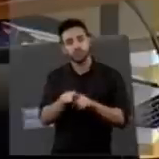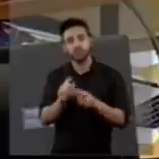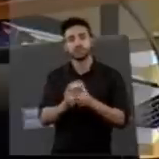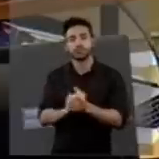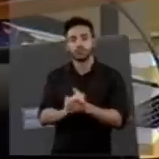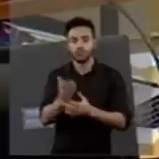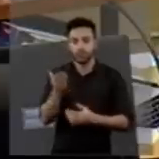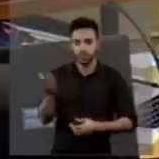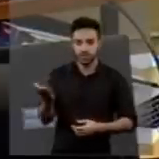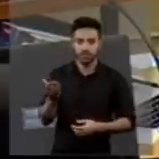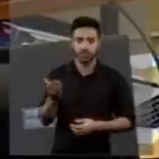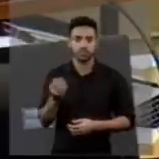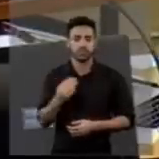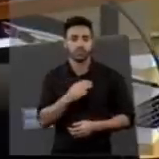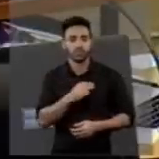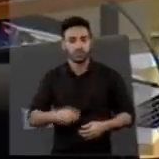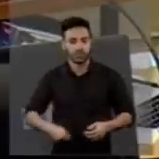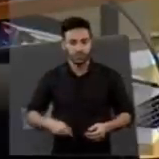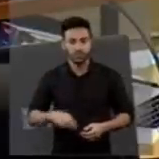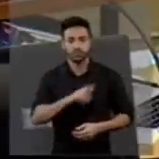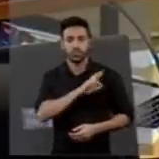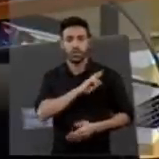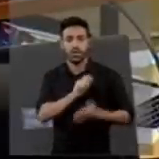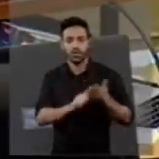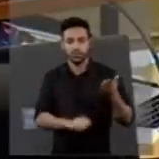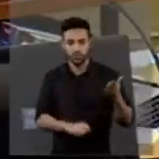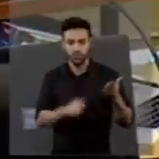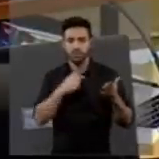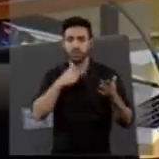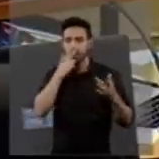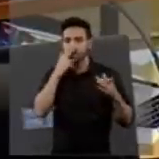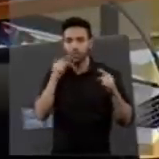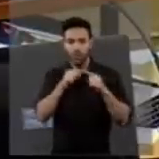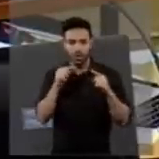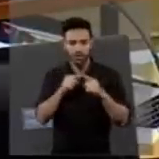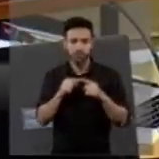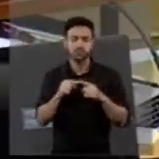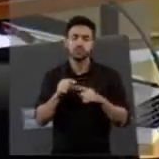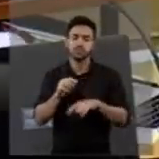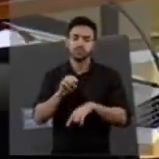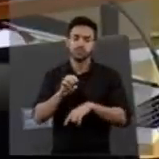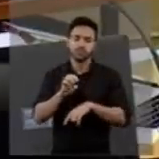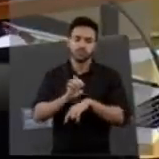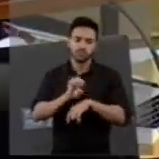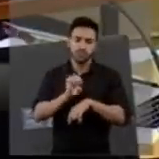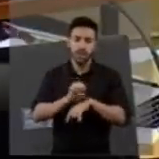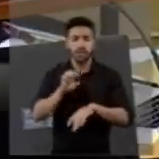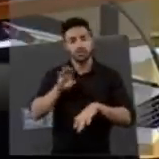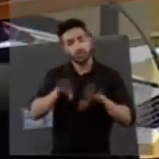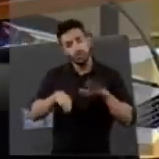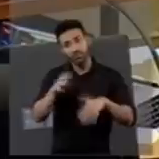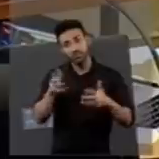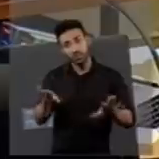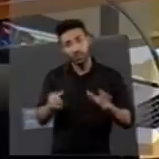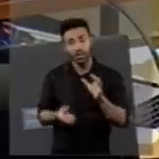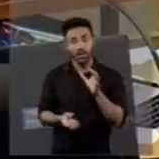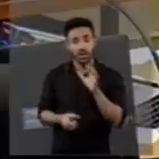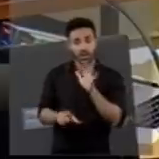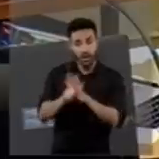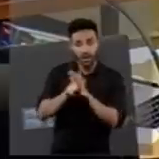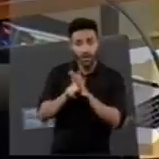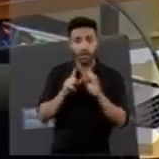eminente ministro relator. Acho que o Estado pode até optar por não legislar, mas não pode